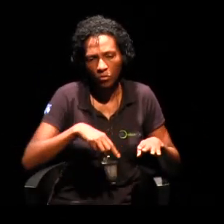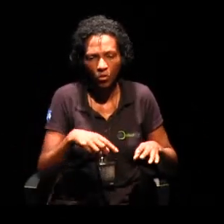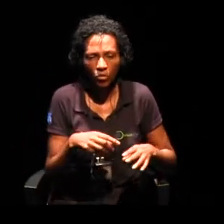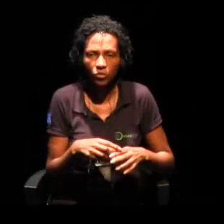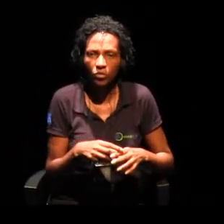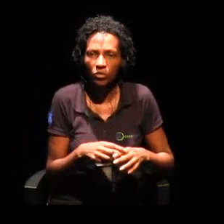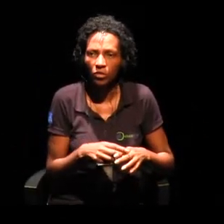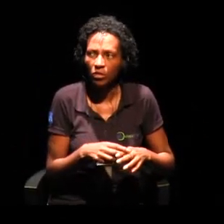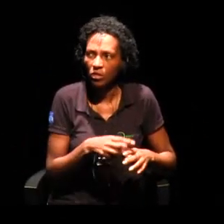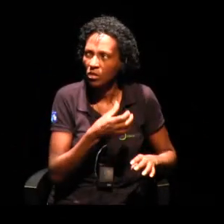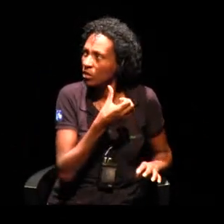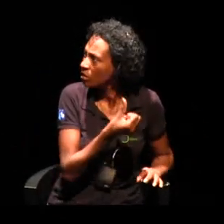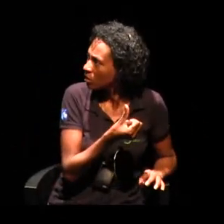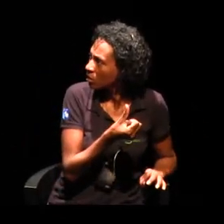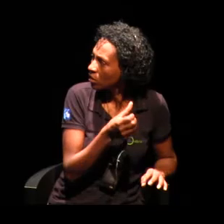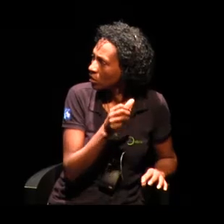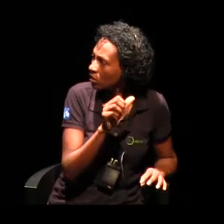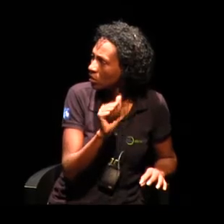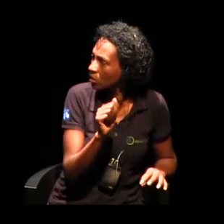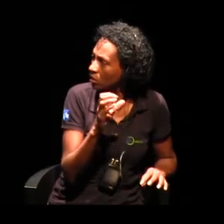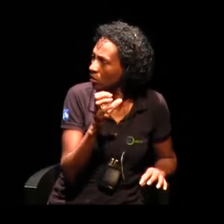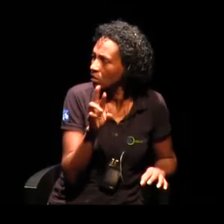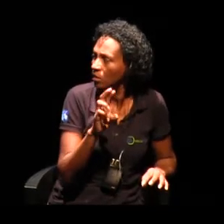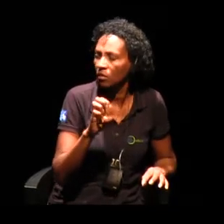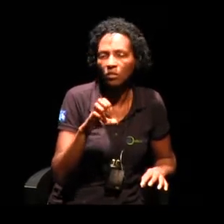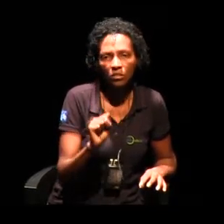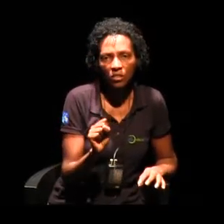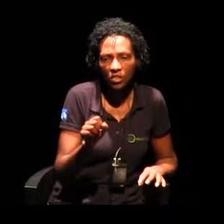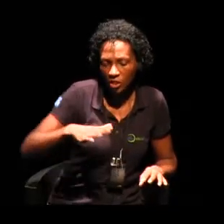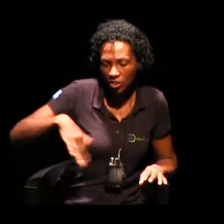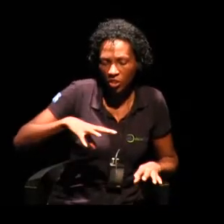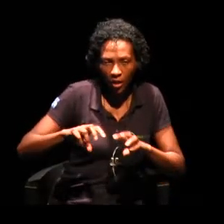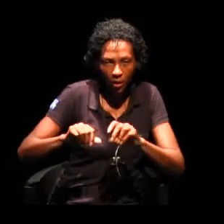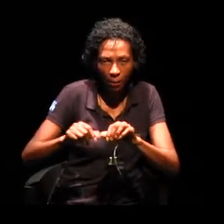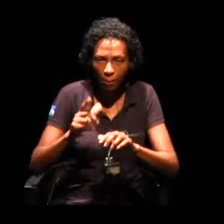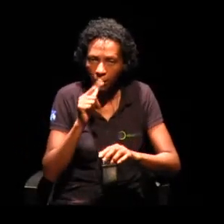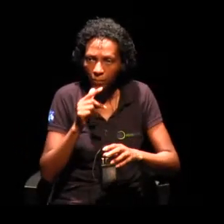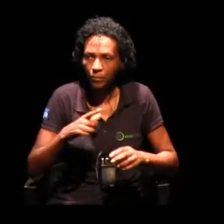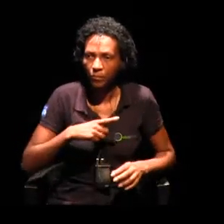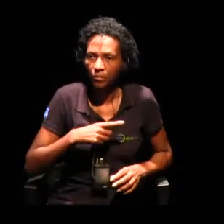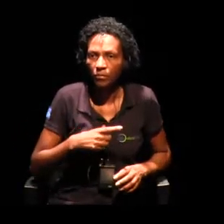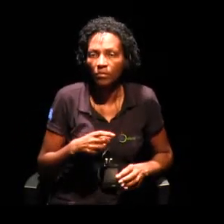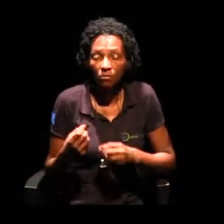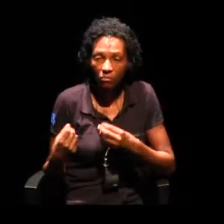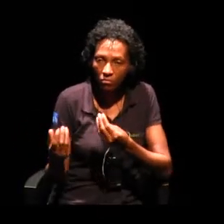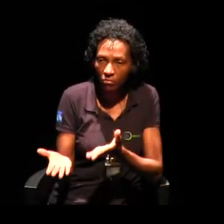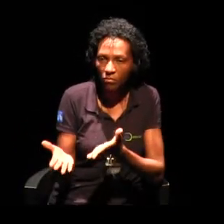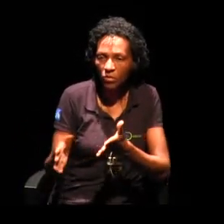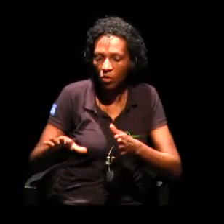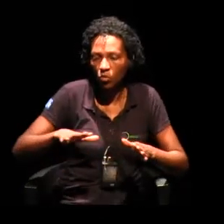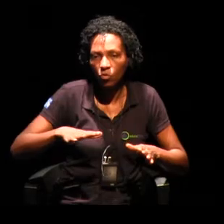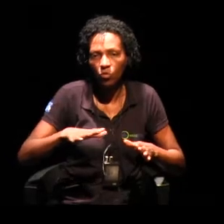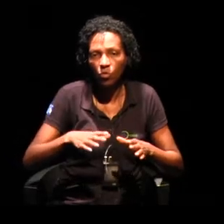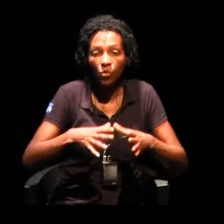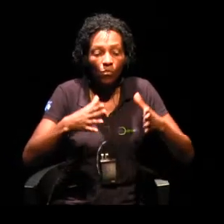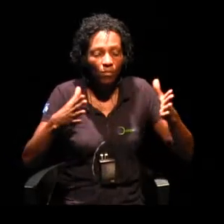Nós adicionamos 6 acres de área permeável e isso